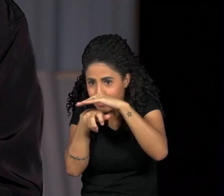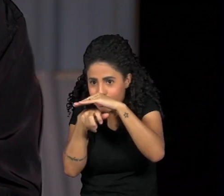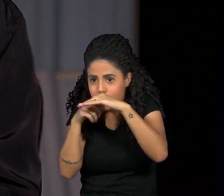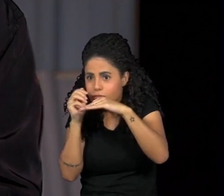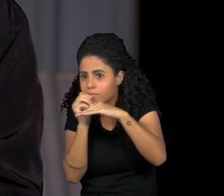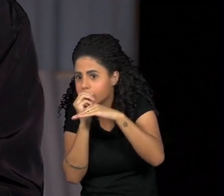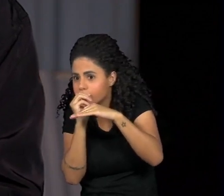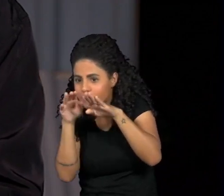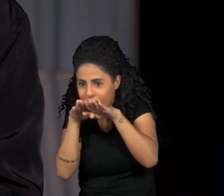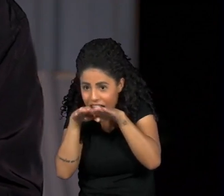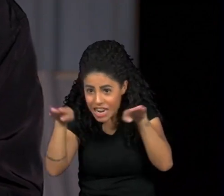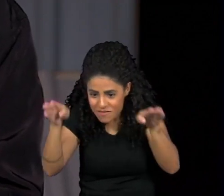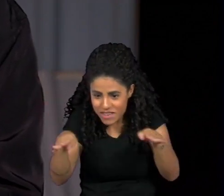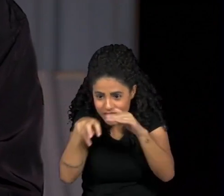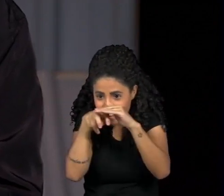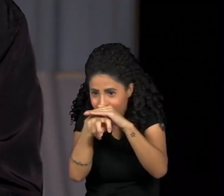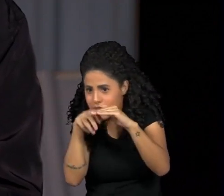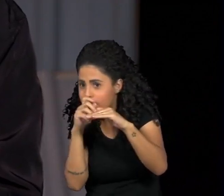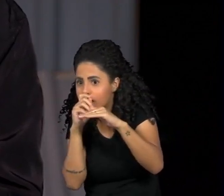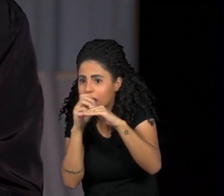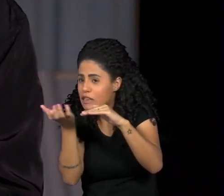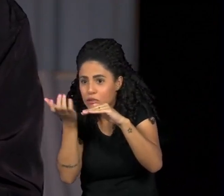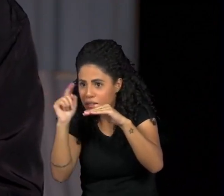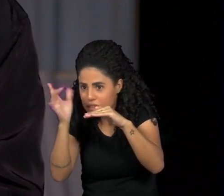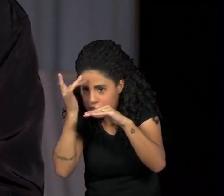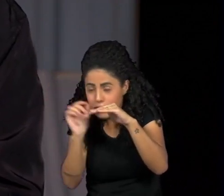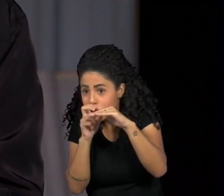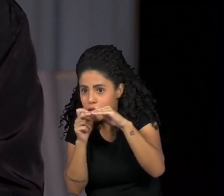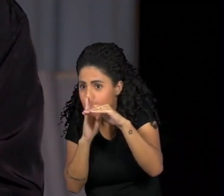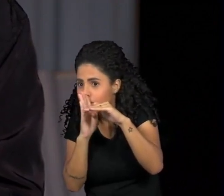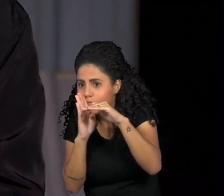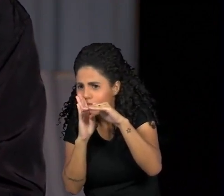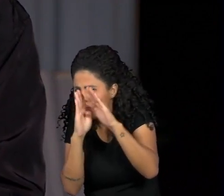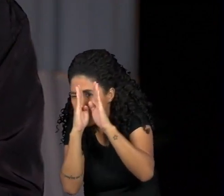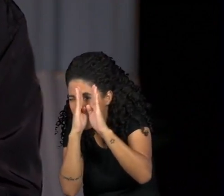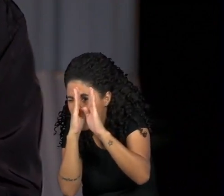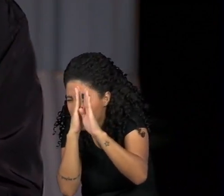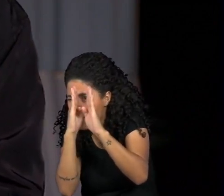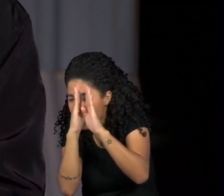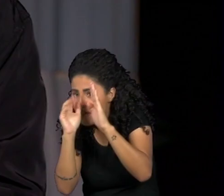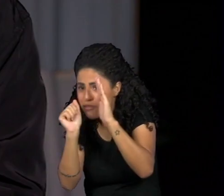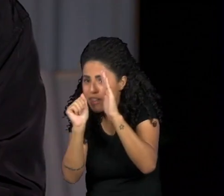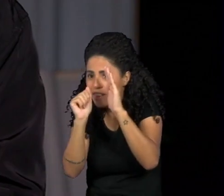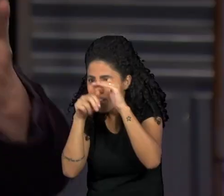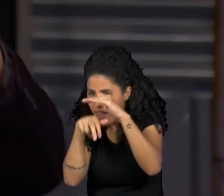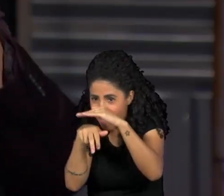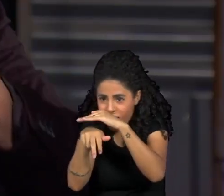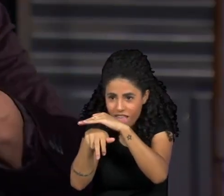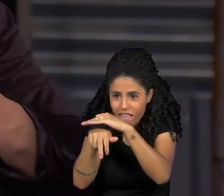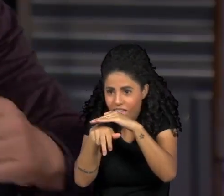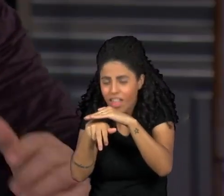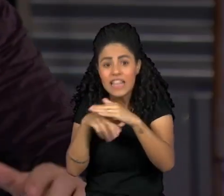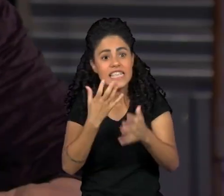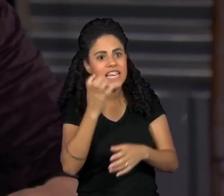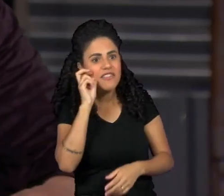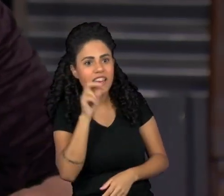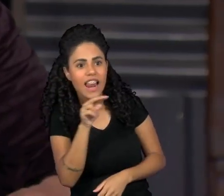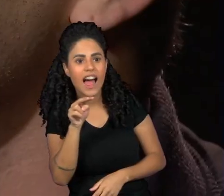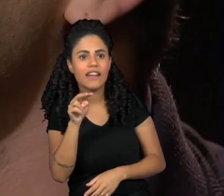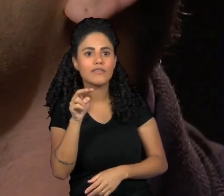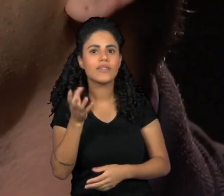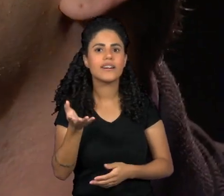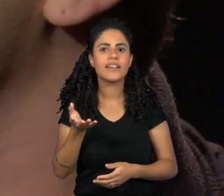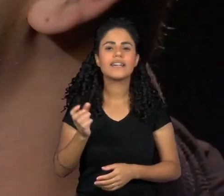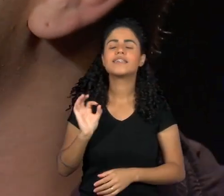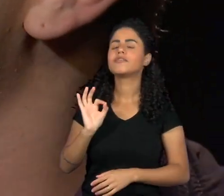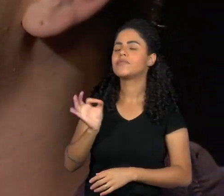me procurando. Eu não queria que ela me encontrasse. Eu só queria observar ela procurando. Você queria observar ela te procurando.